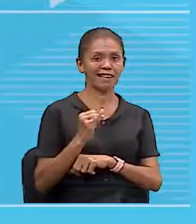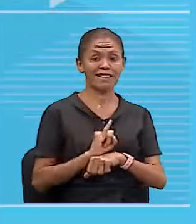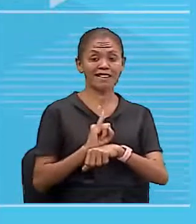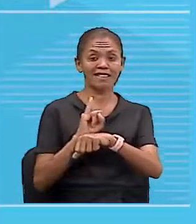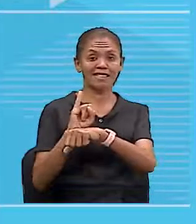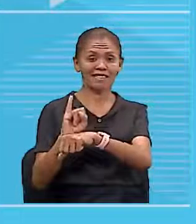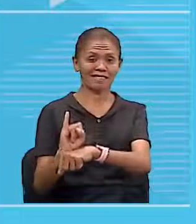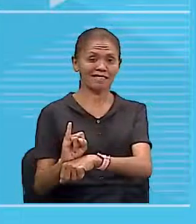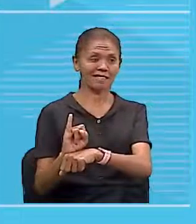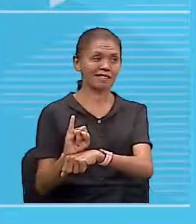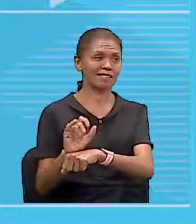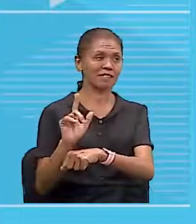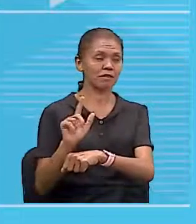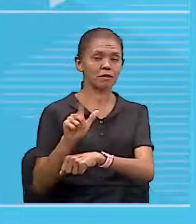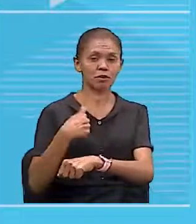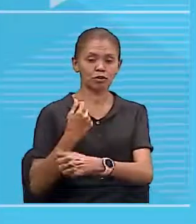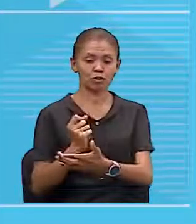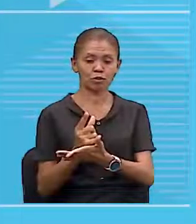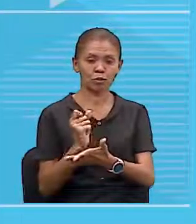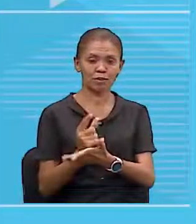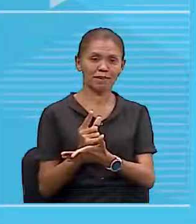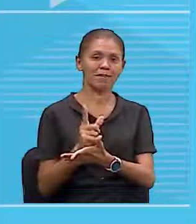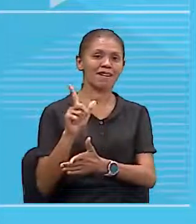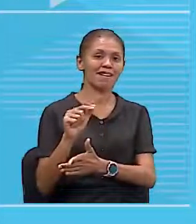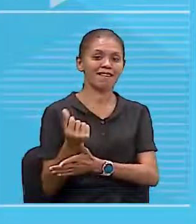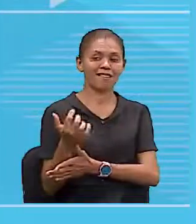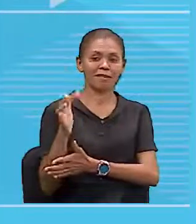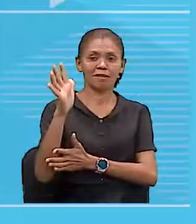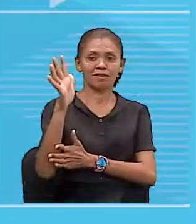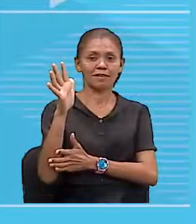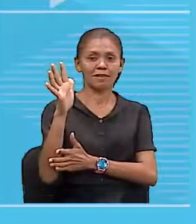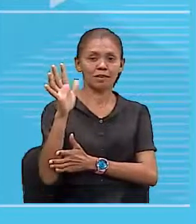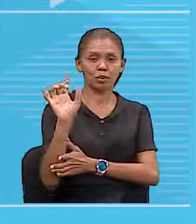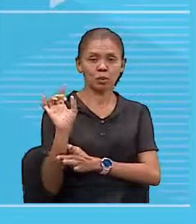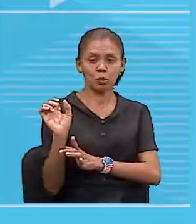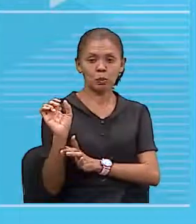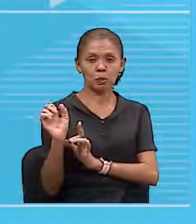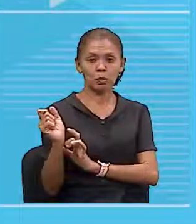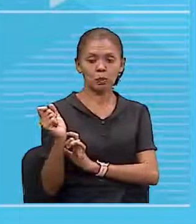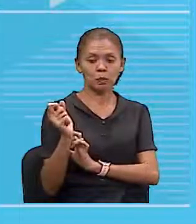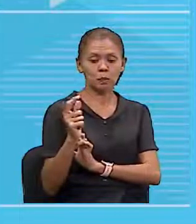o que a gente compra é bem mais caro do que o que a gente vende